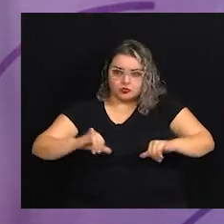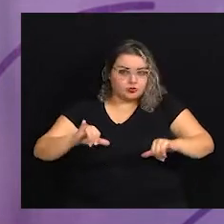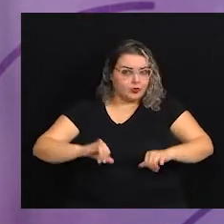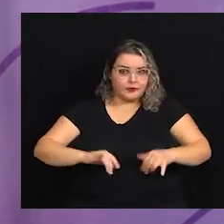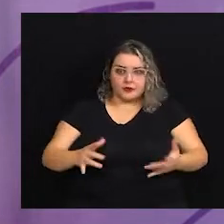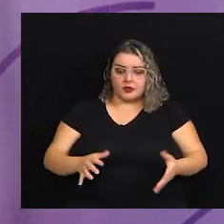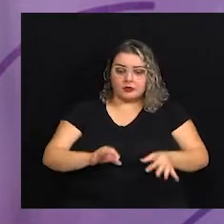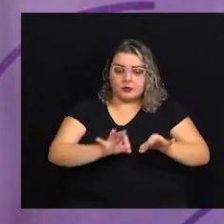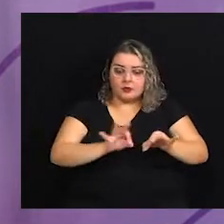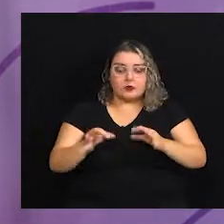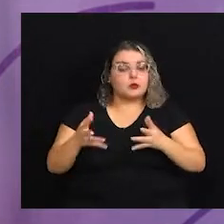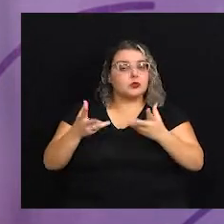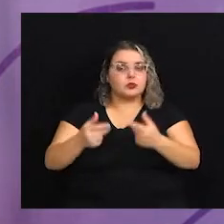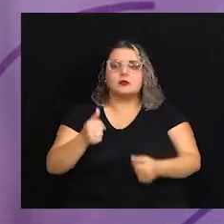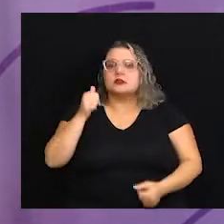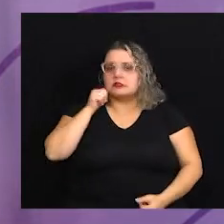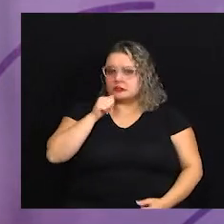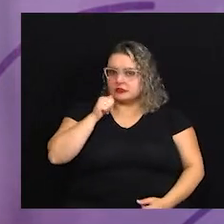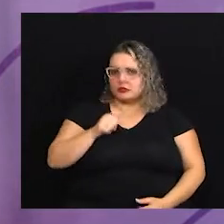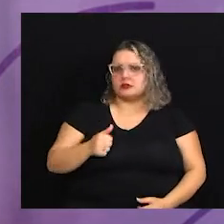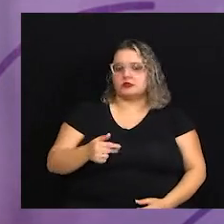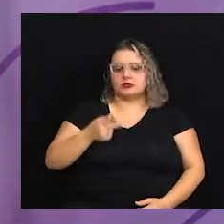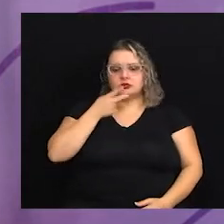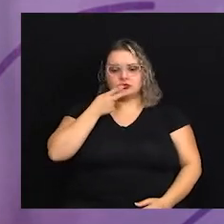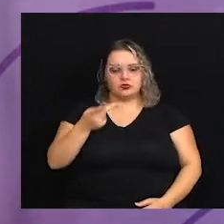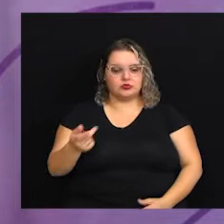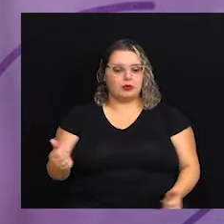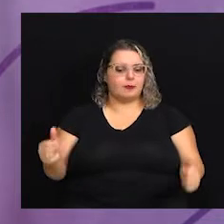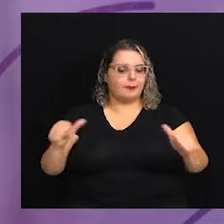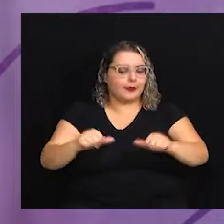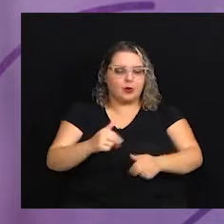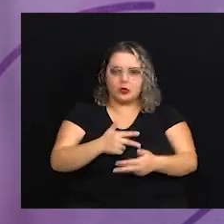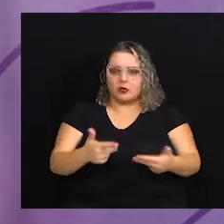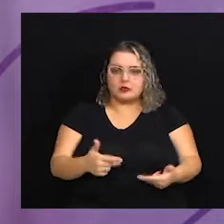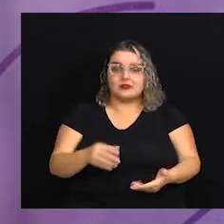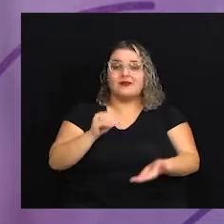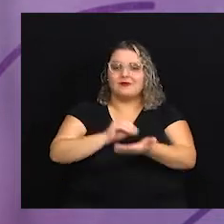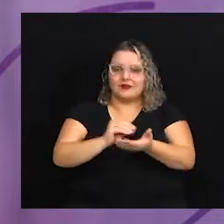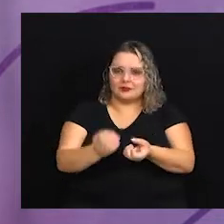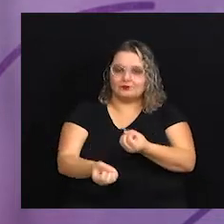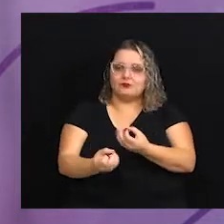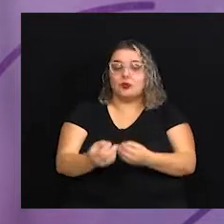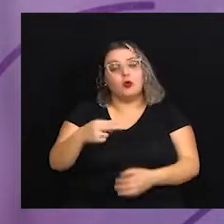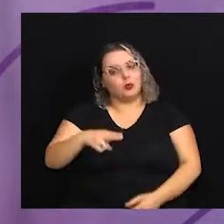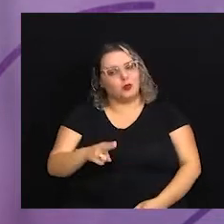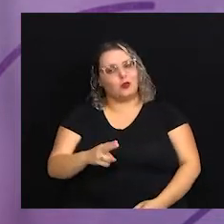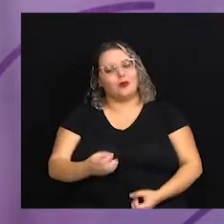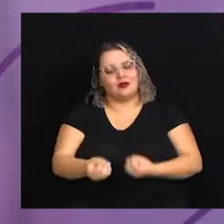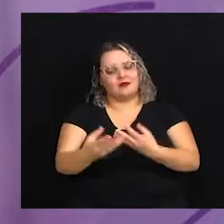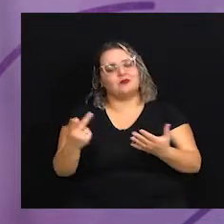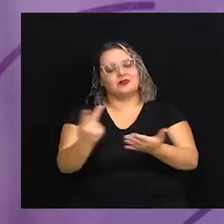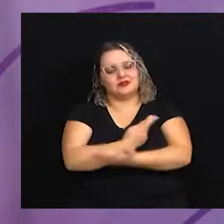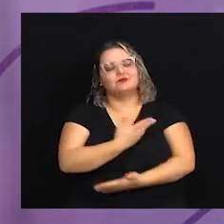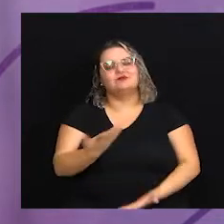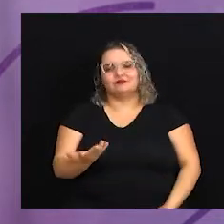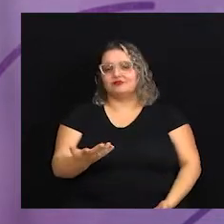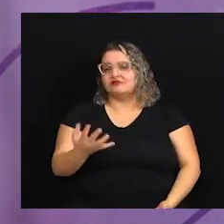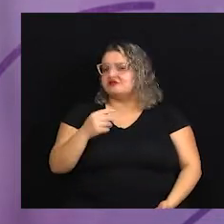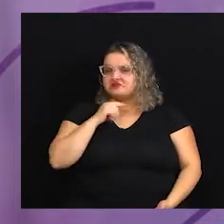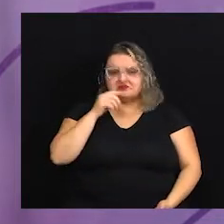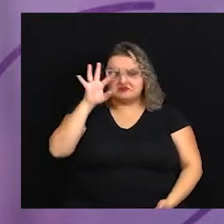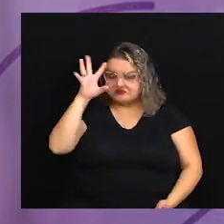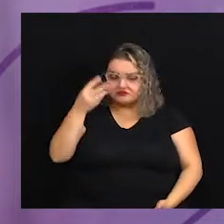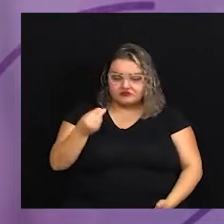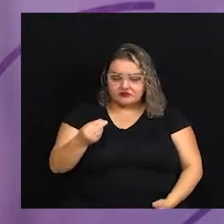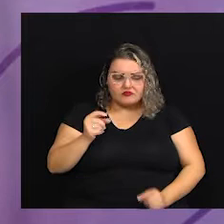conceito é preparar todas as mulheres. Eu digo que a pior coisa é a desinformação, Vivi, e a má informação. E aí ninguém compreende o que